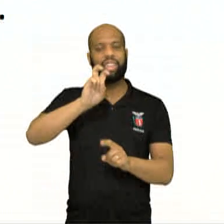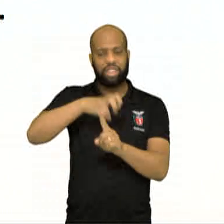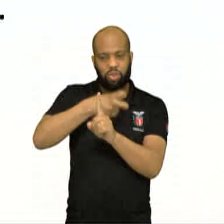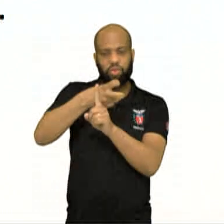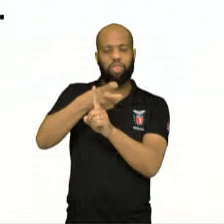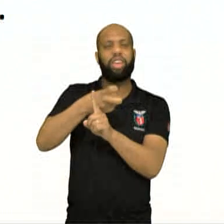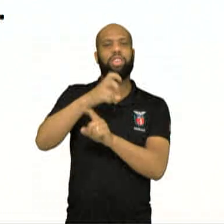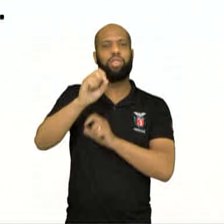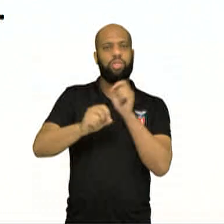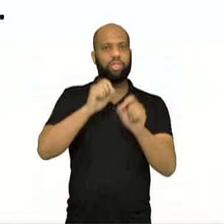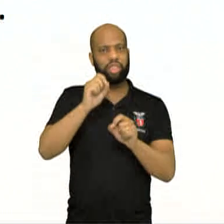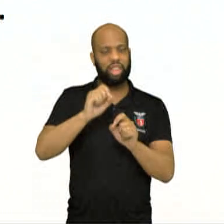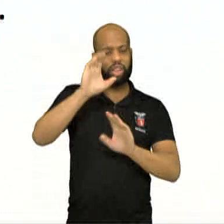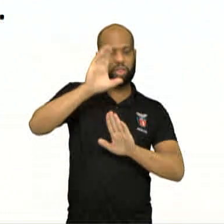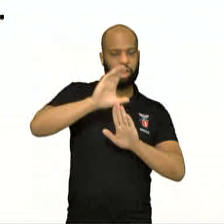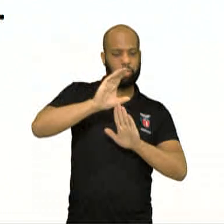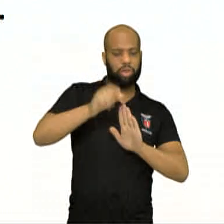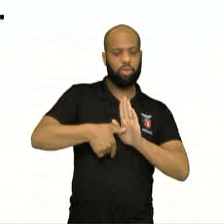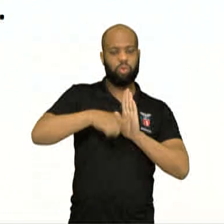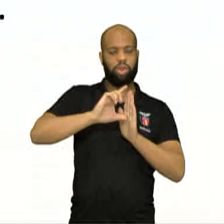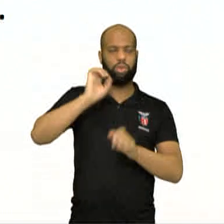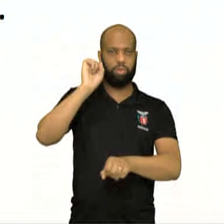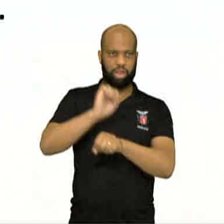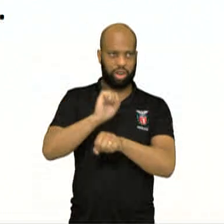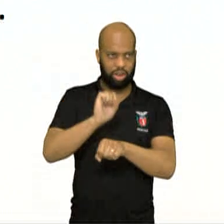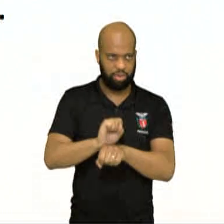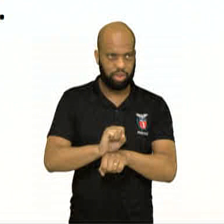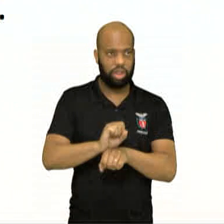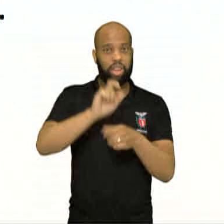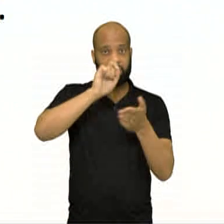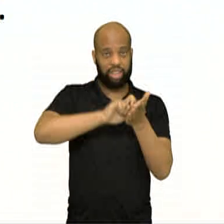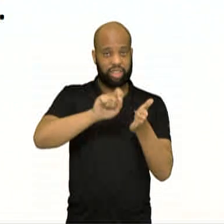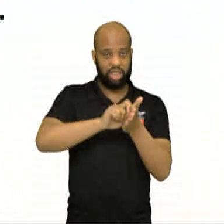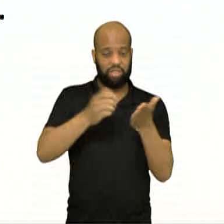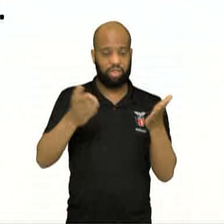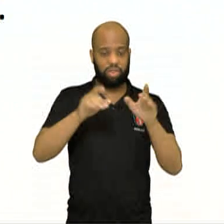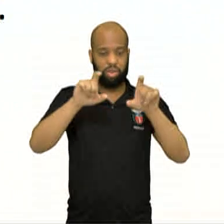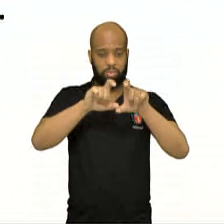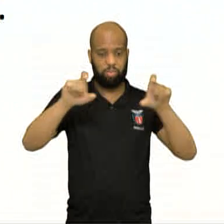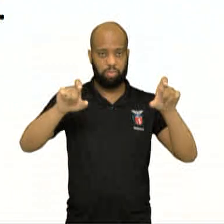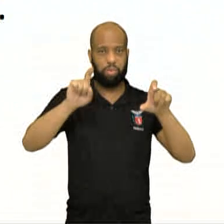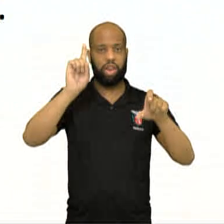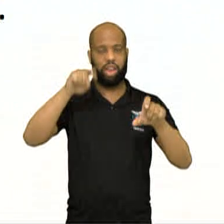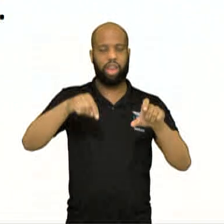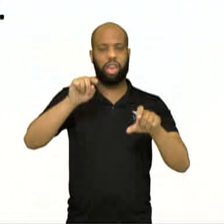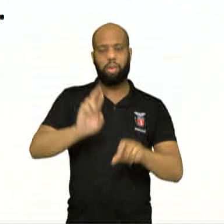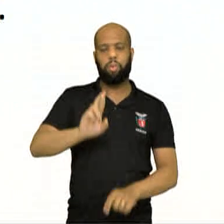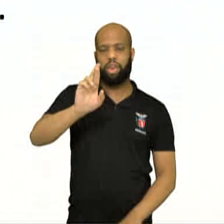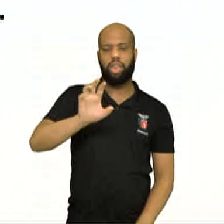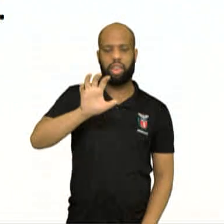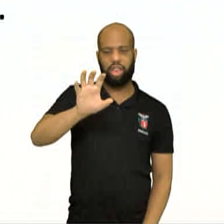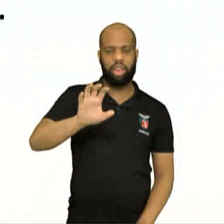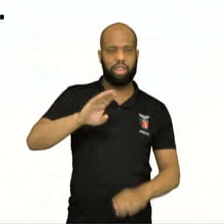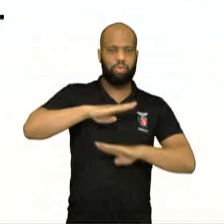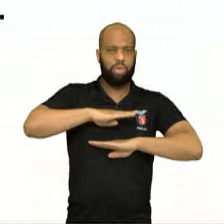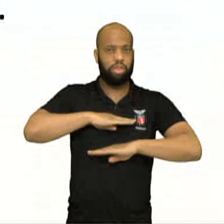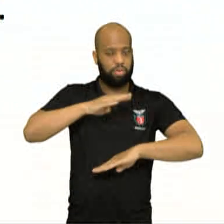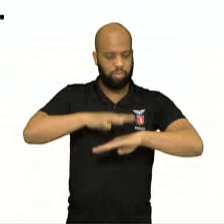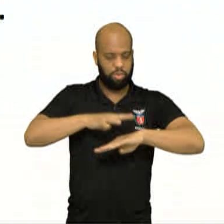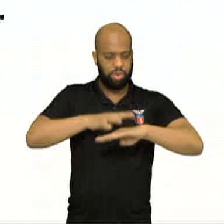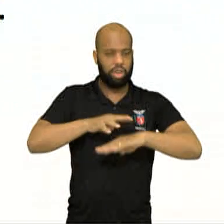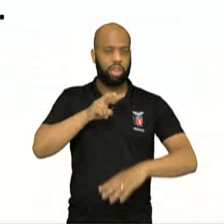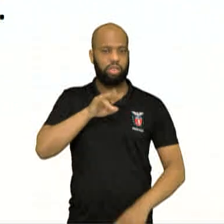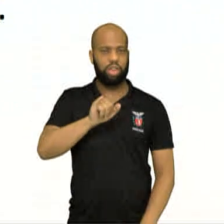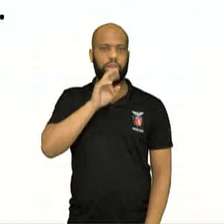que haviam assistido antes de pausar. Escreva uma equação que representa essa situação problema e